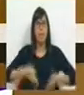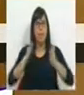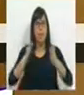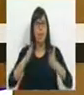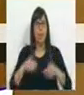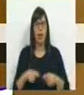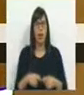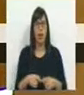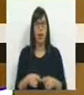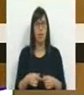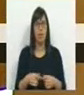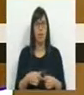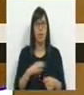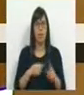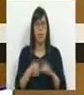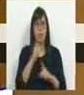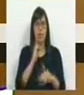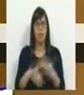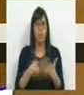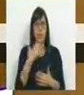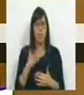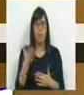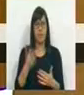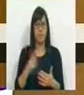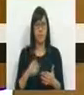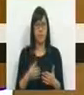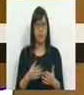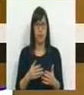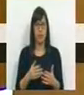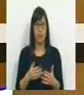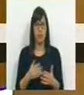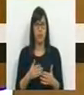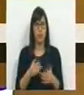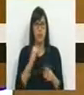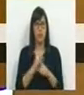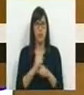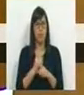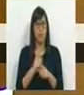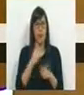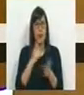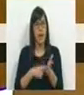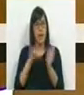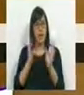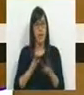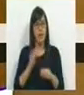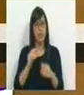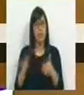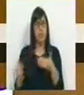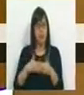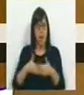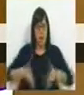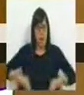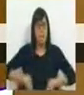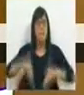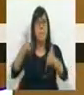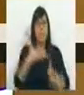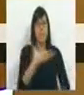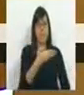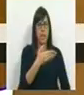1313. Senhor Deputada, continue, por favor, Senhor Deputada, continue. Para tal, torna-se necessário encerrar a